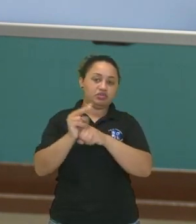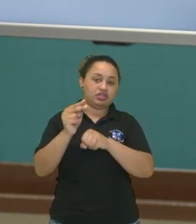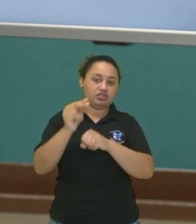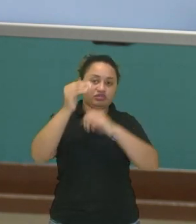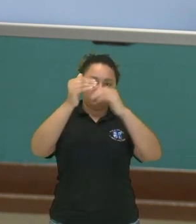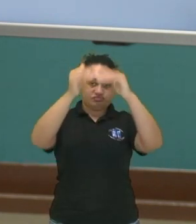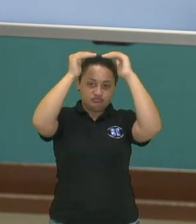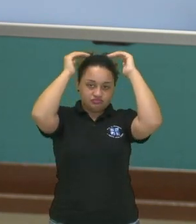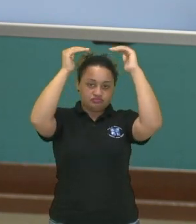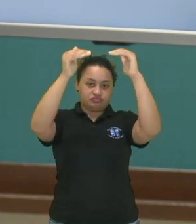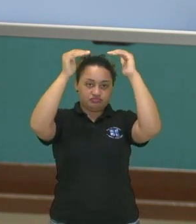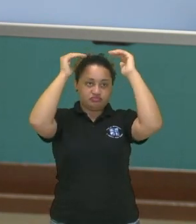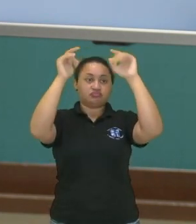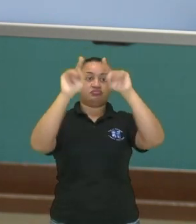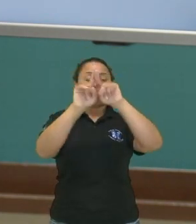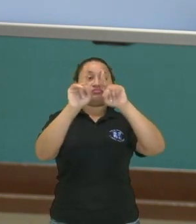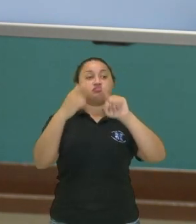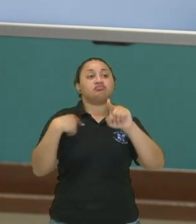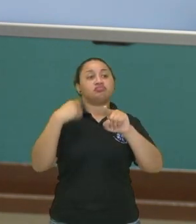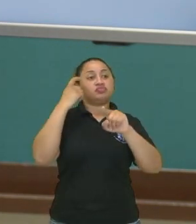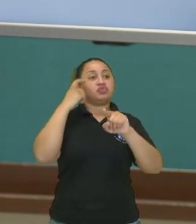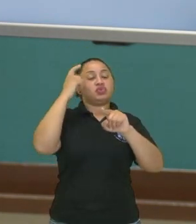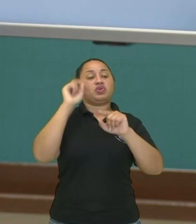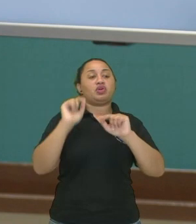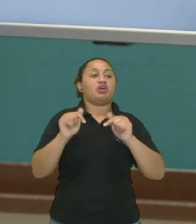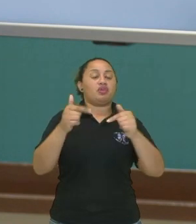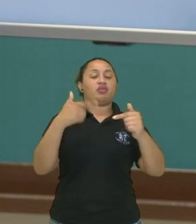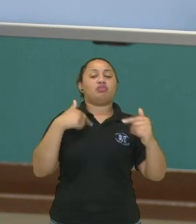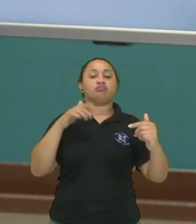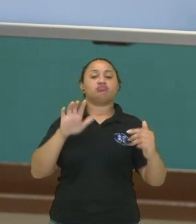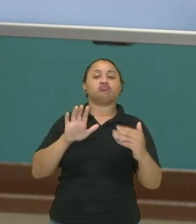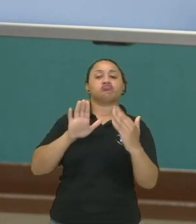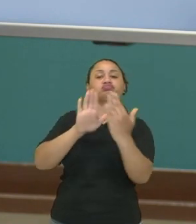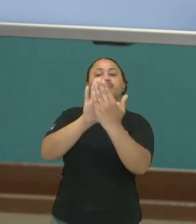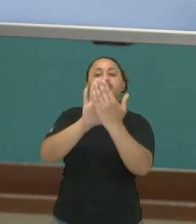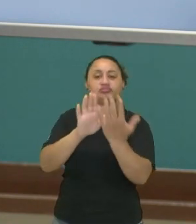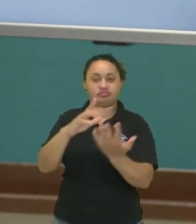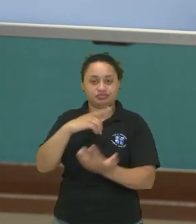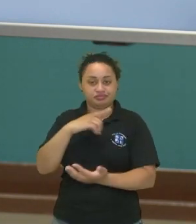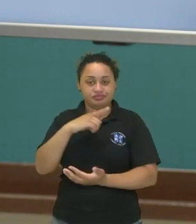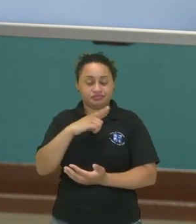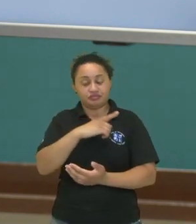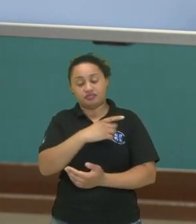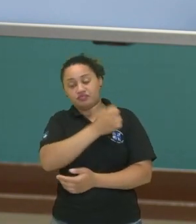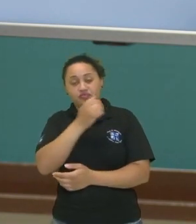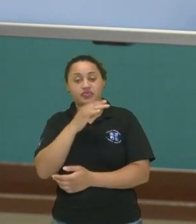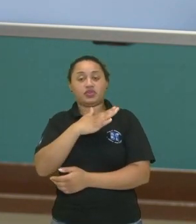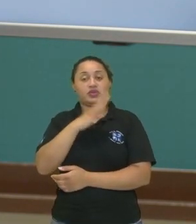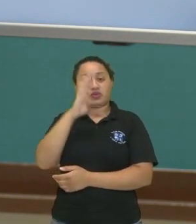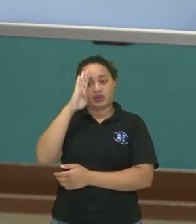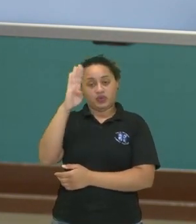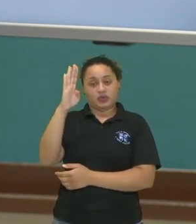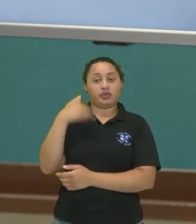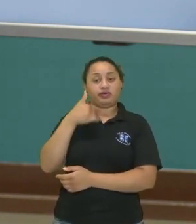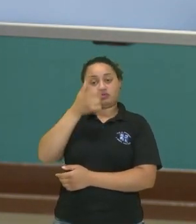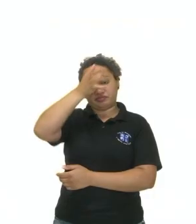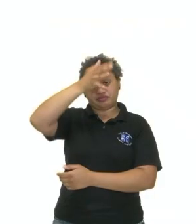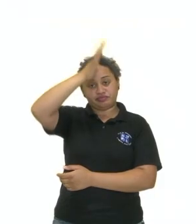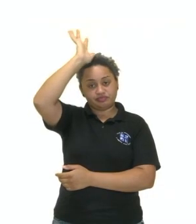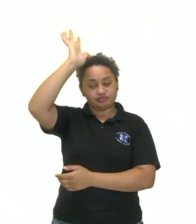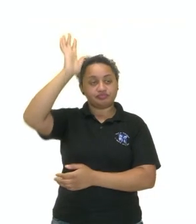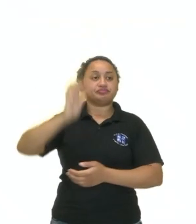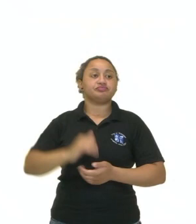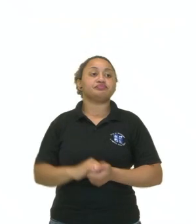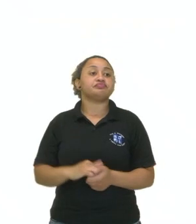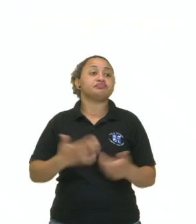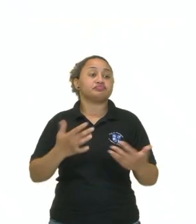cima, e aqui seria então uma ideia de um ataque de infantaria, de soldados romanos a pé. Os generais